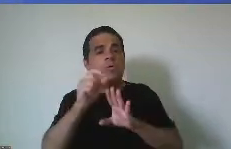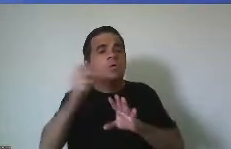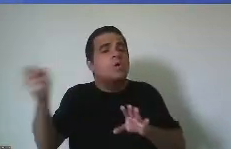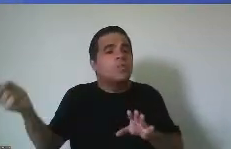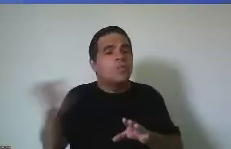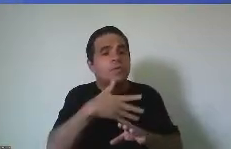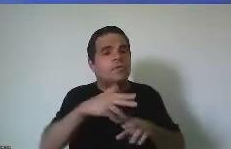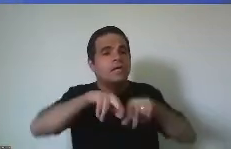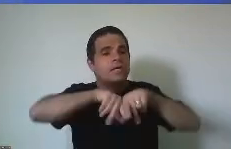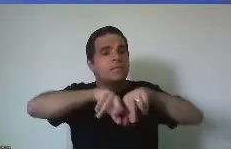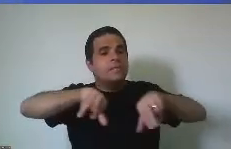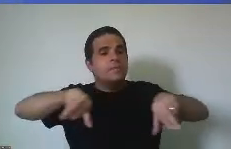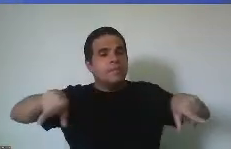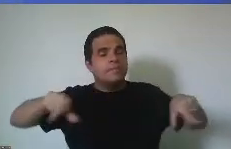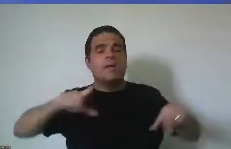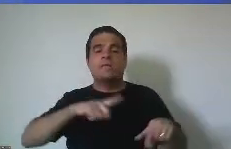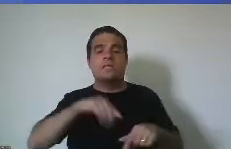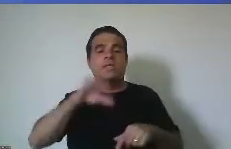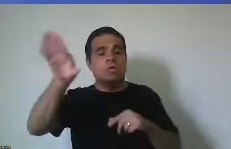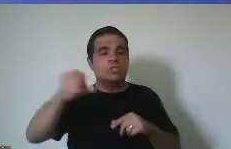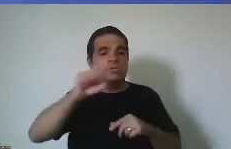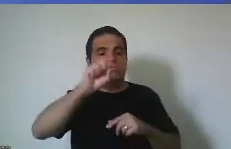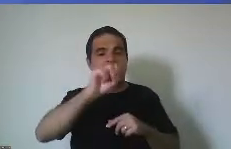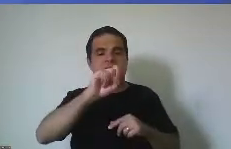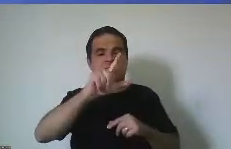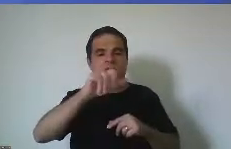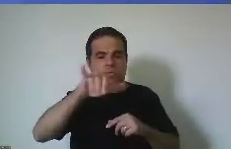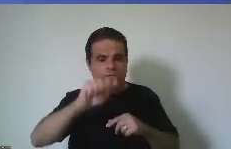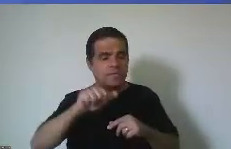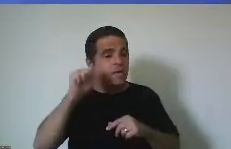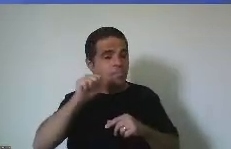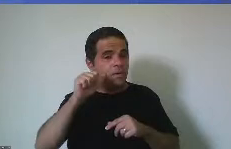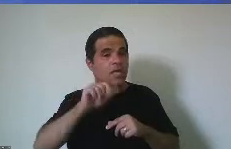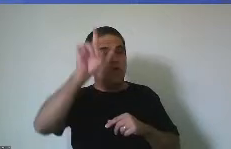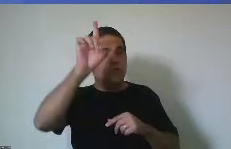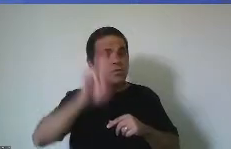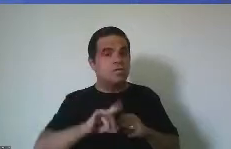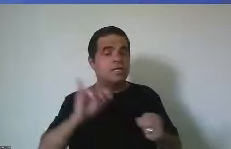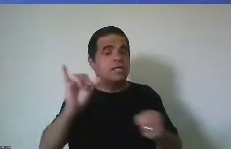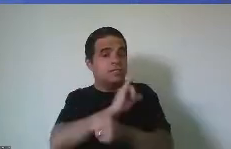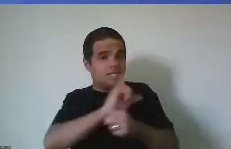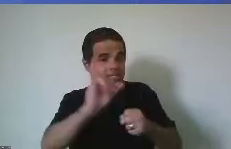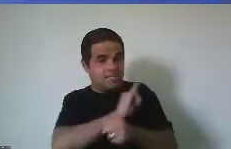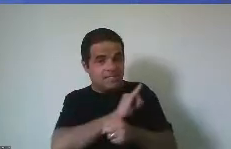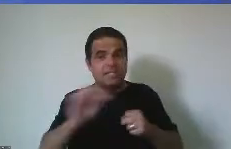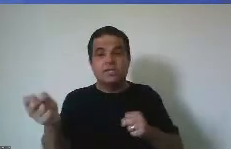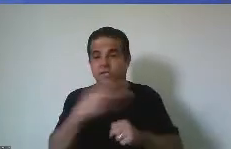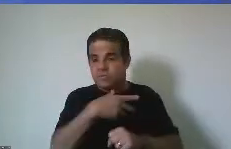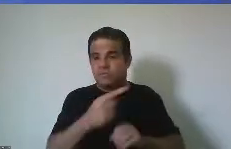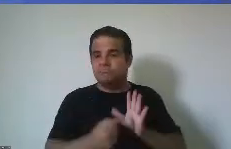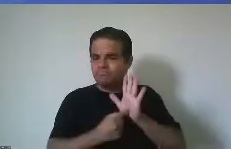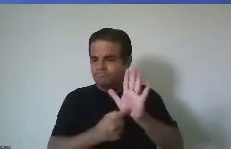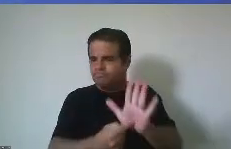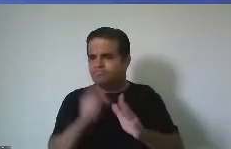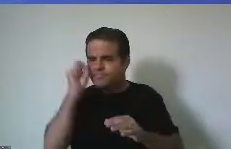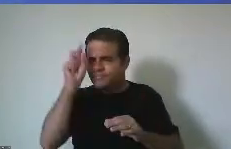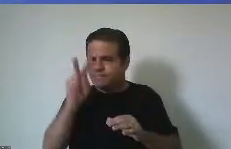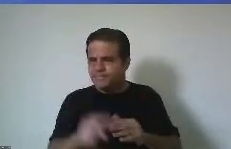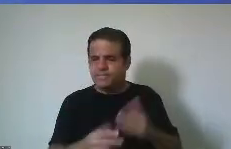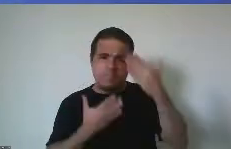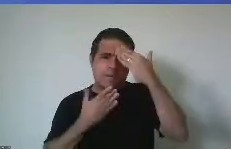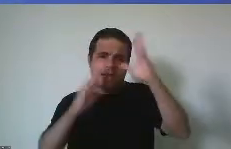diferenciação eu chamo a Silvia que a nossa diretora de estratégia de inovação para apresentar para vocês obrigado pela atenção